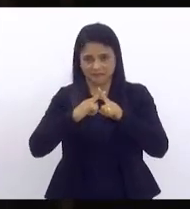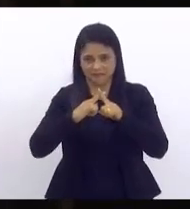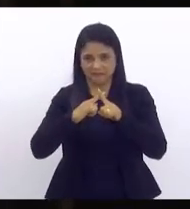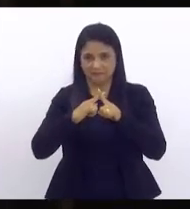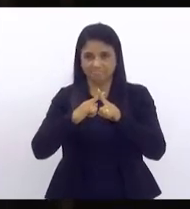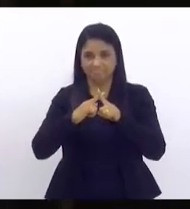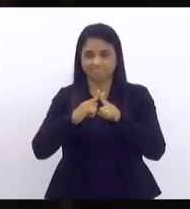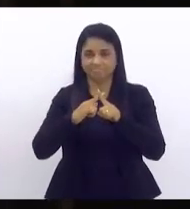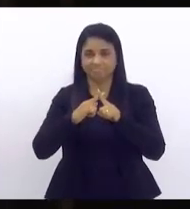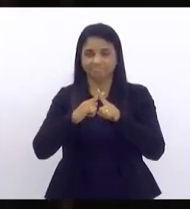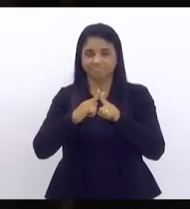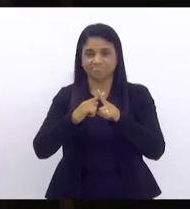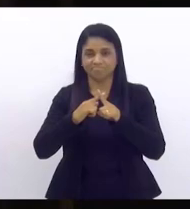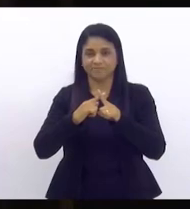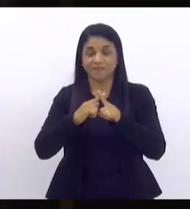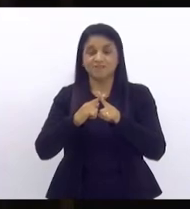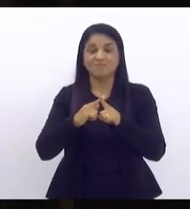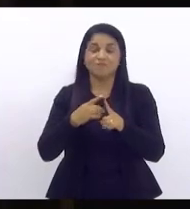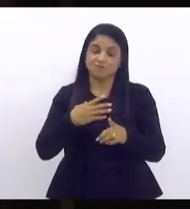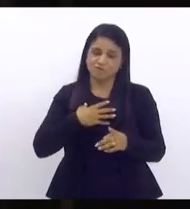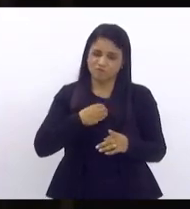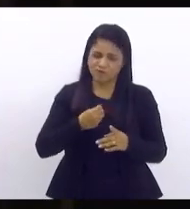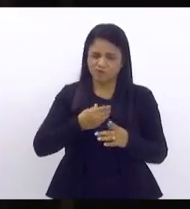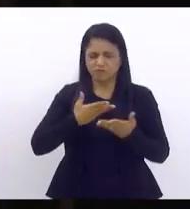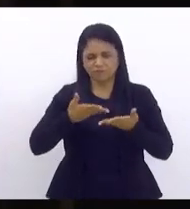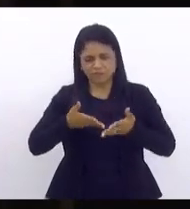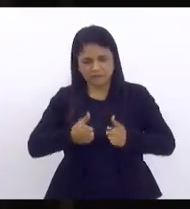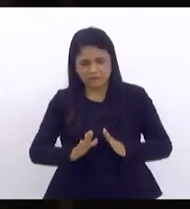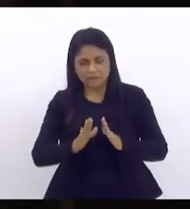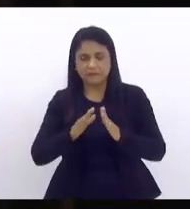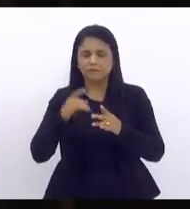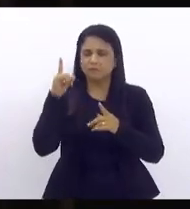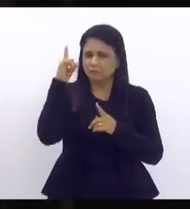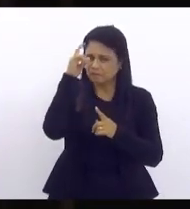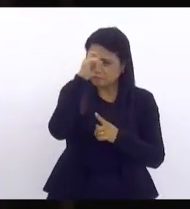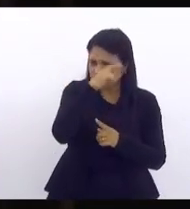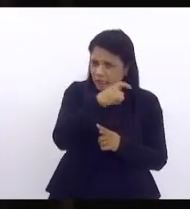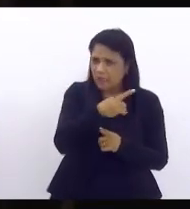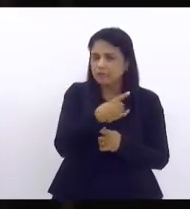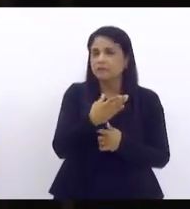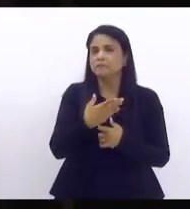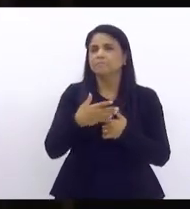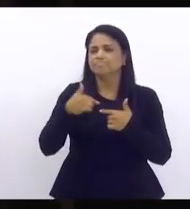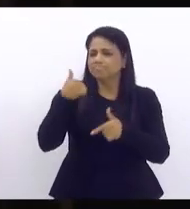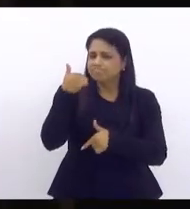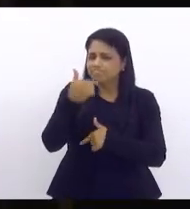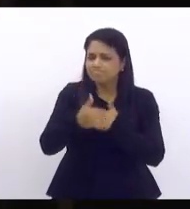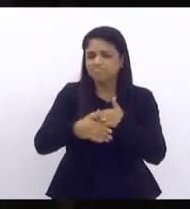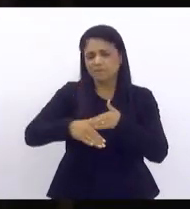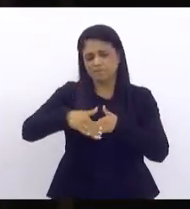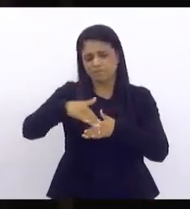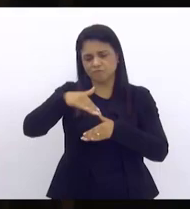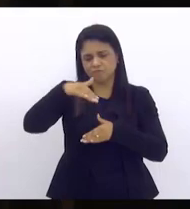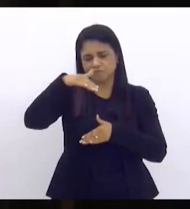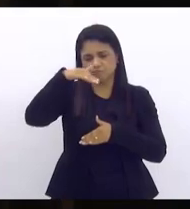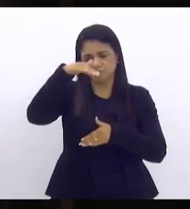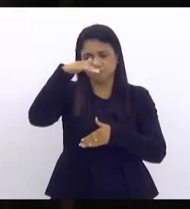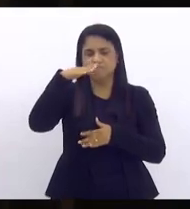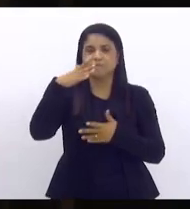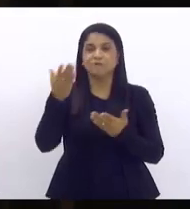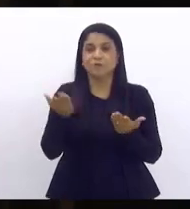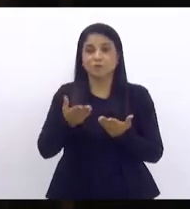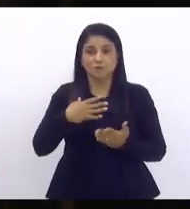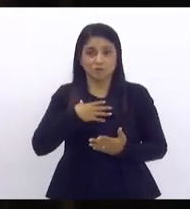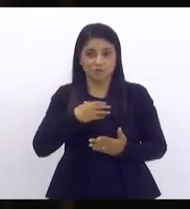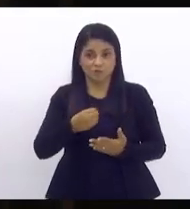assim foi, os filhos vieram, a dificuldade muito grande, os filhos vieram, foram crescendo. Meus filhos